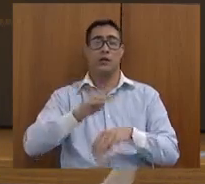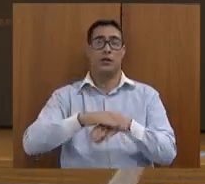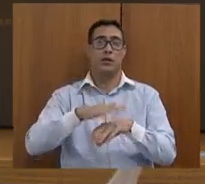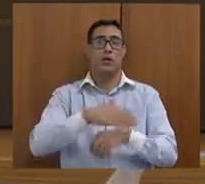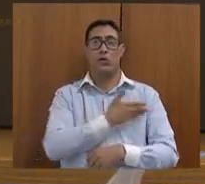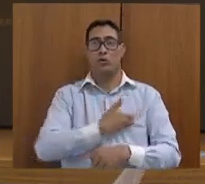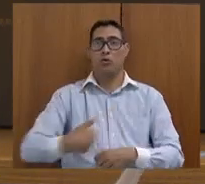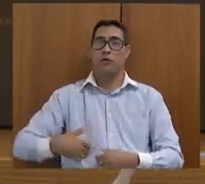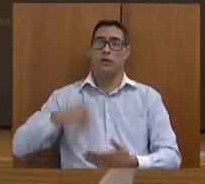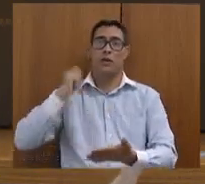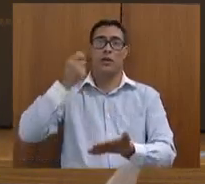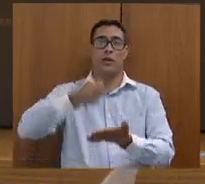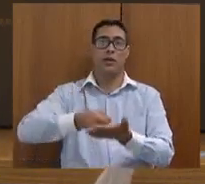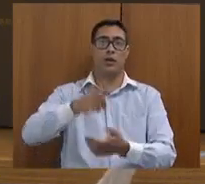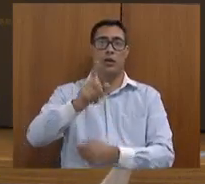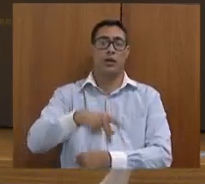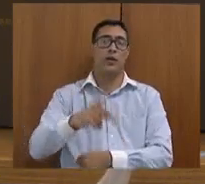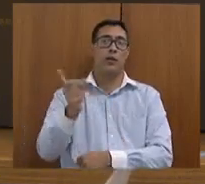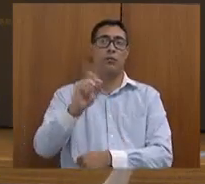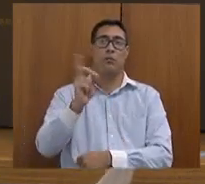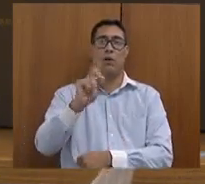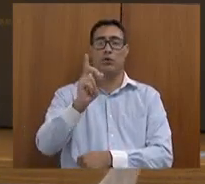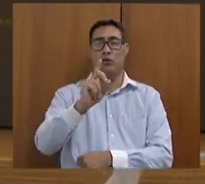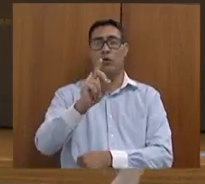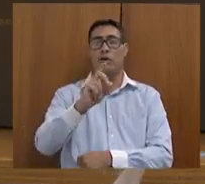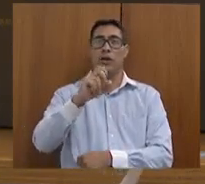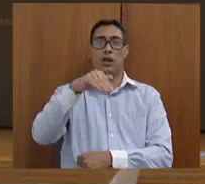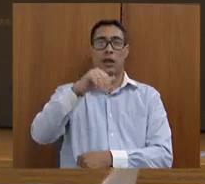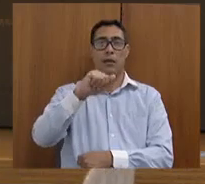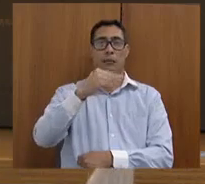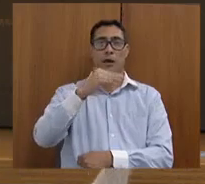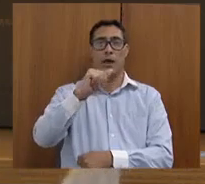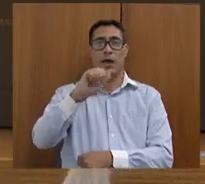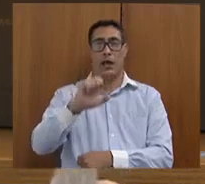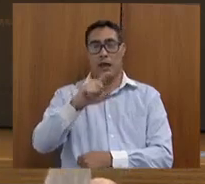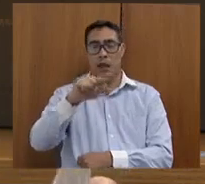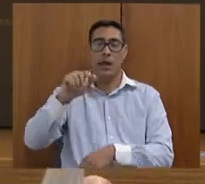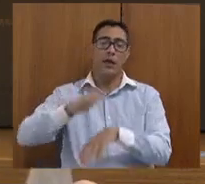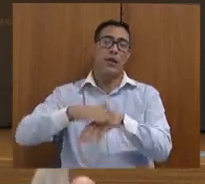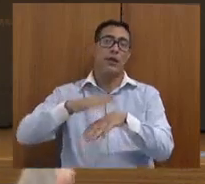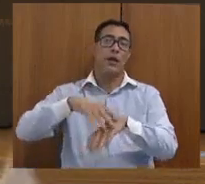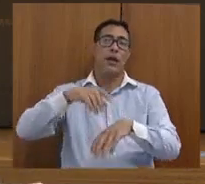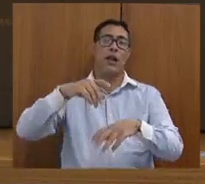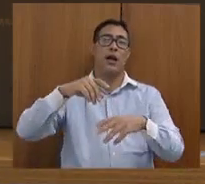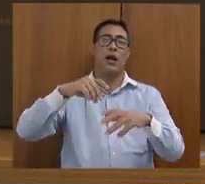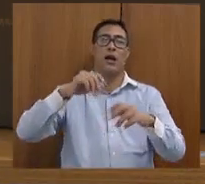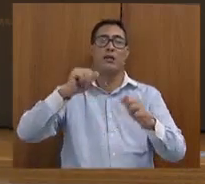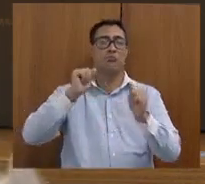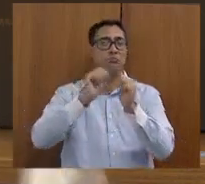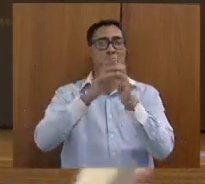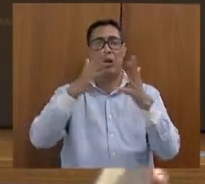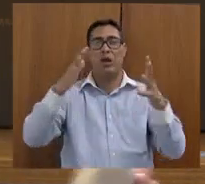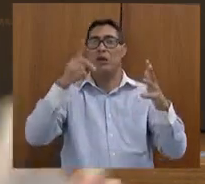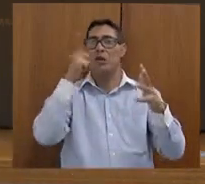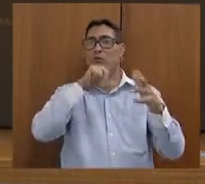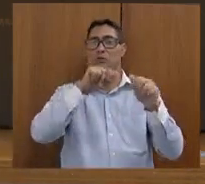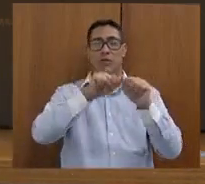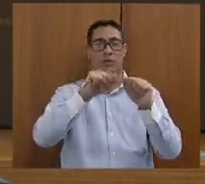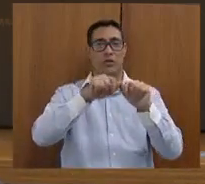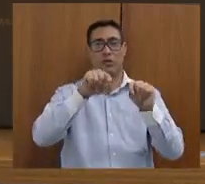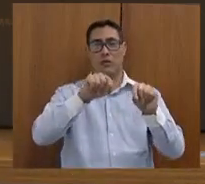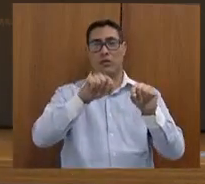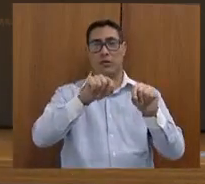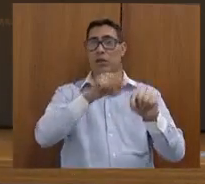não pagou essa resolução que a Macaé tão brilhante fez né então o governo